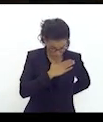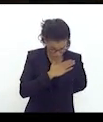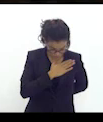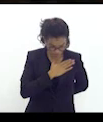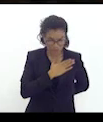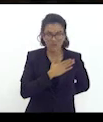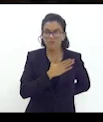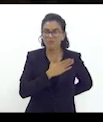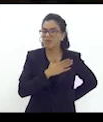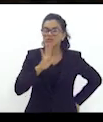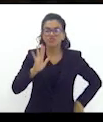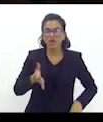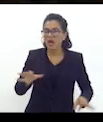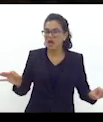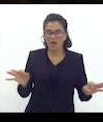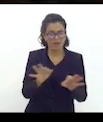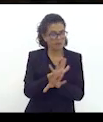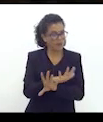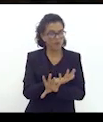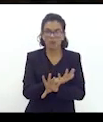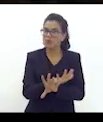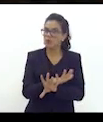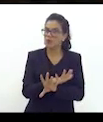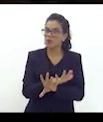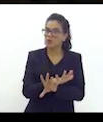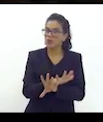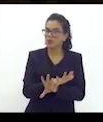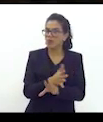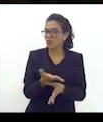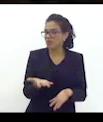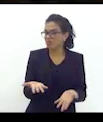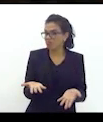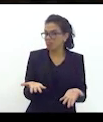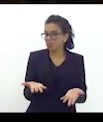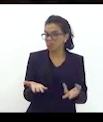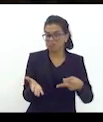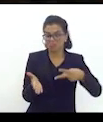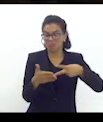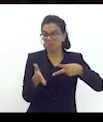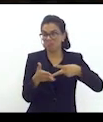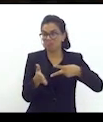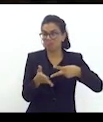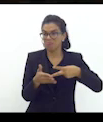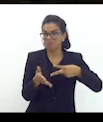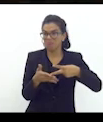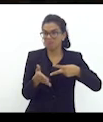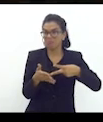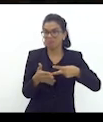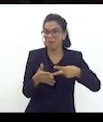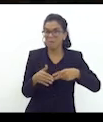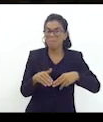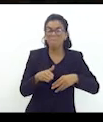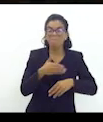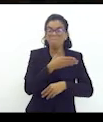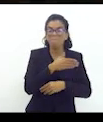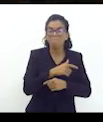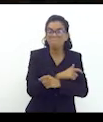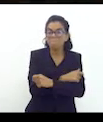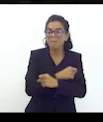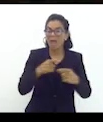que vira o segundo maior ente subnacional, a maior que estados e